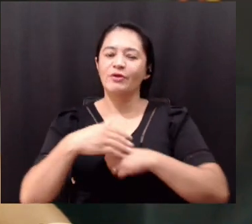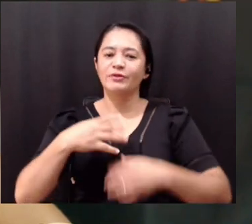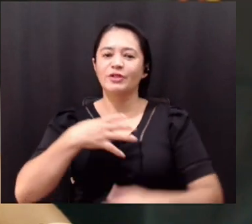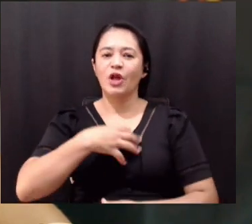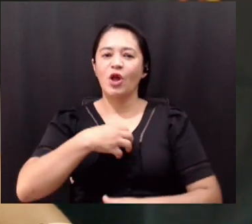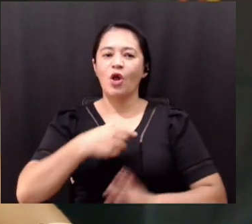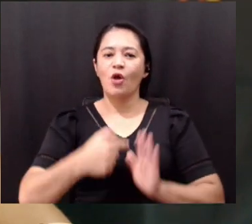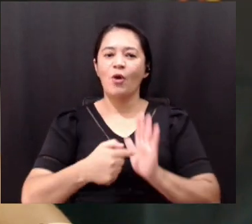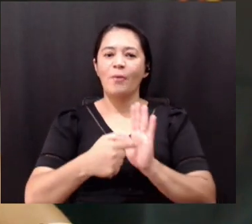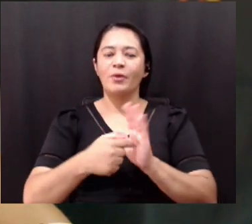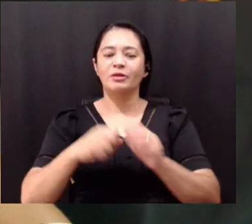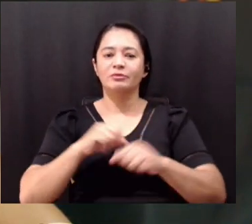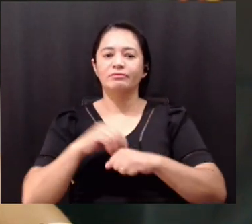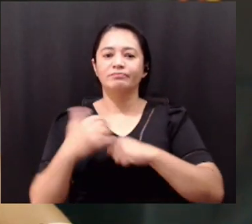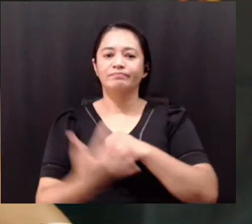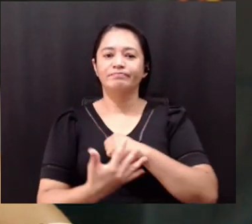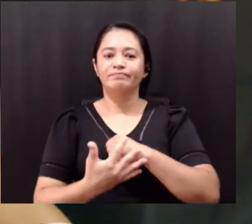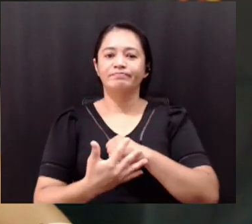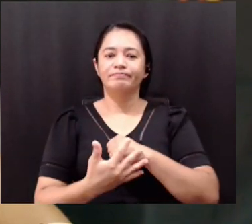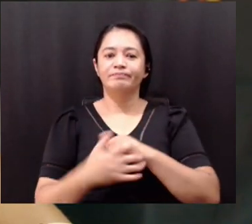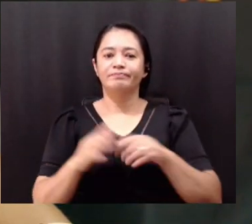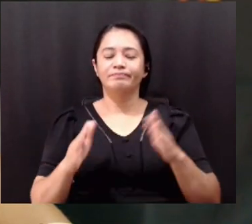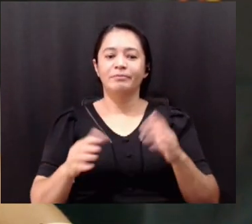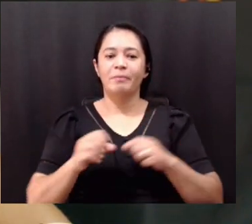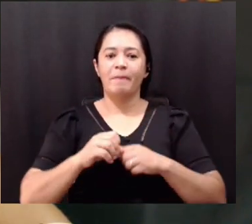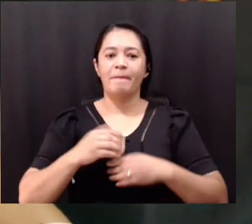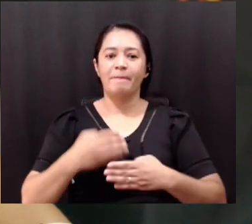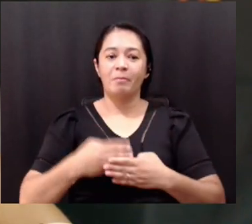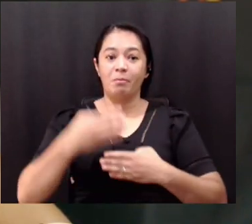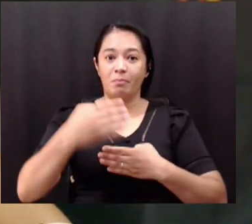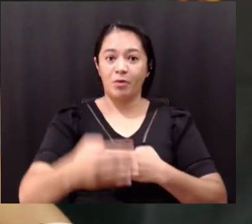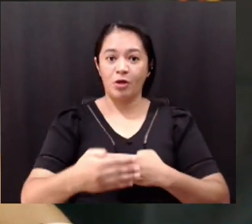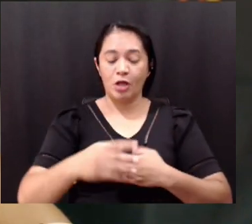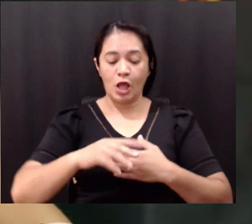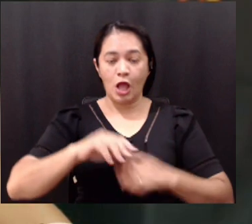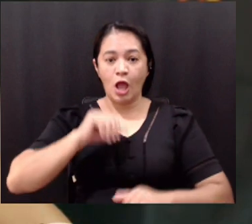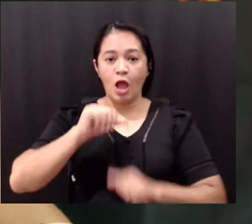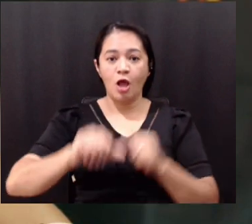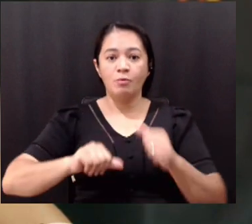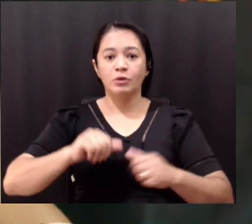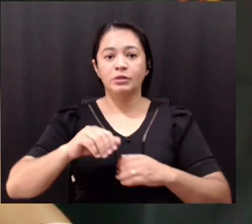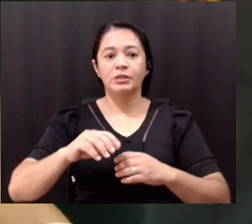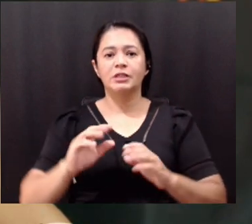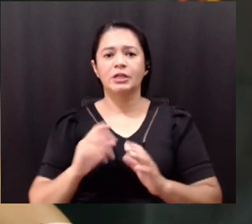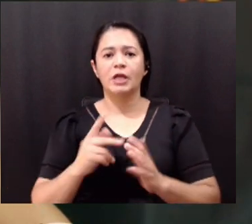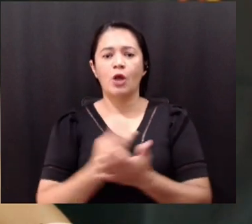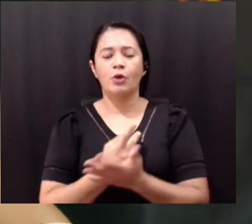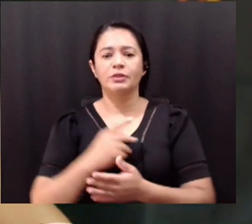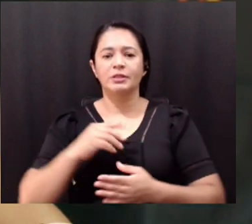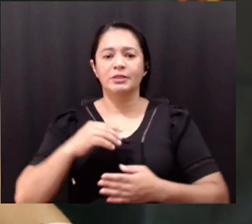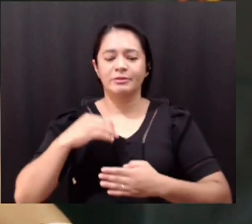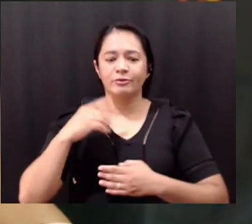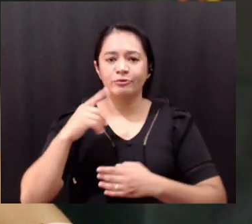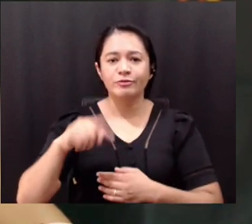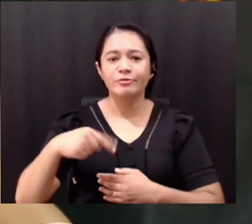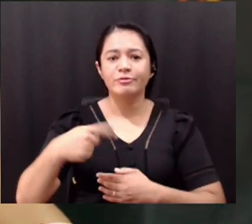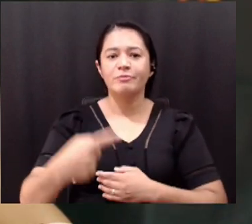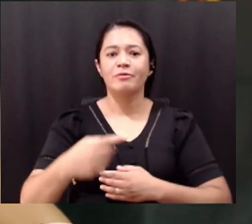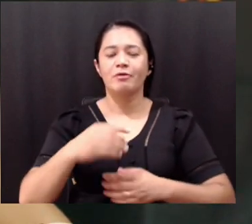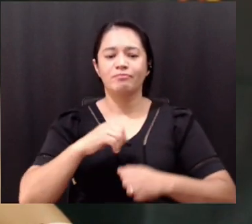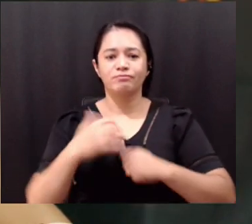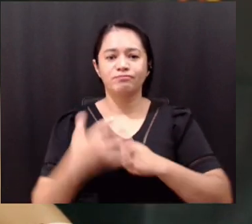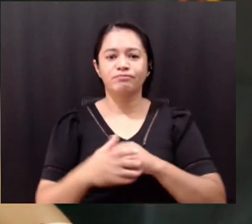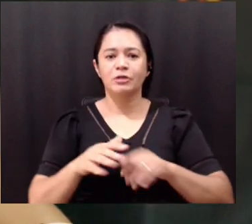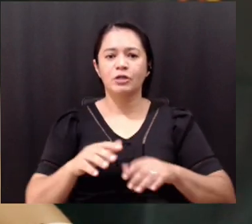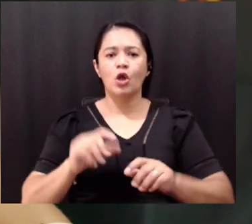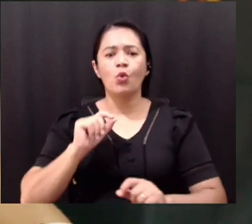Vamos falar sobre as mudanças de comportamento causadas pela pandemia. Quais são, de fato, as transformações que mais